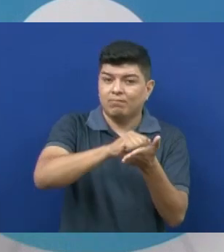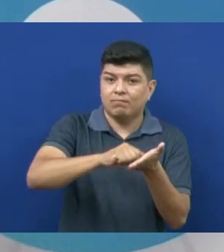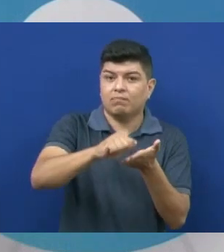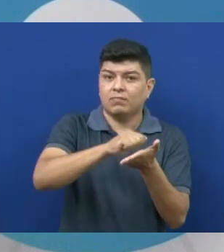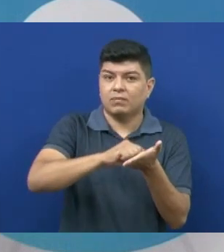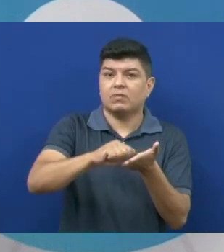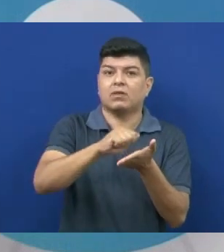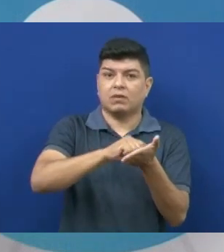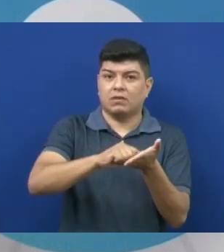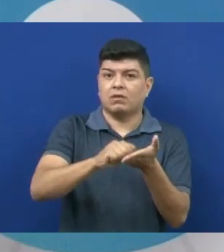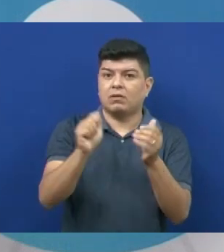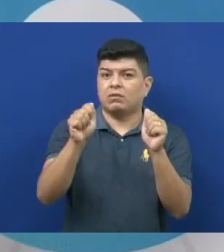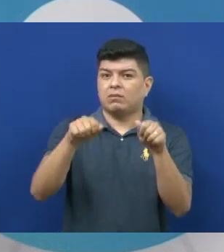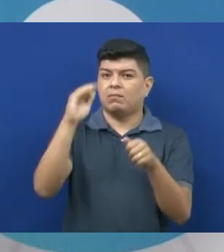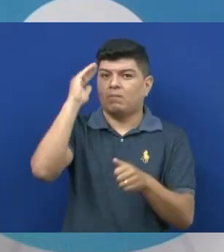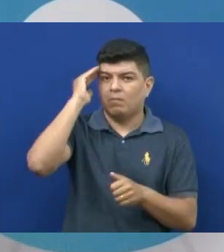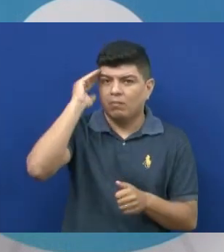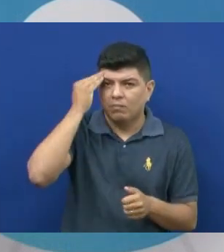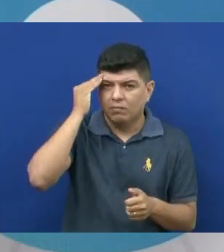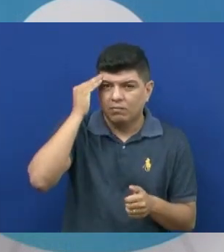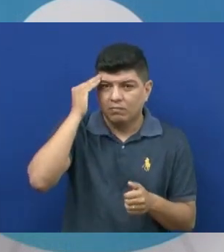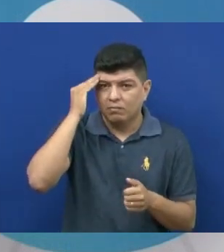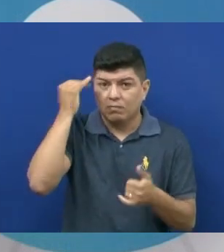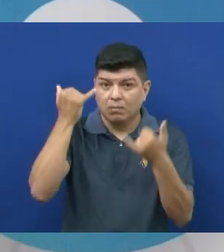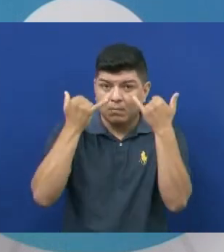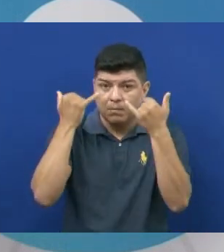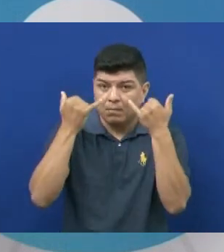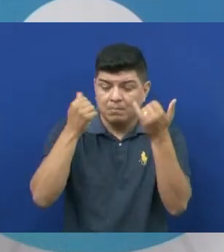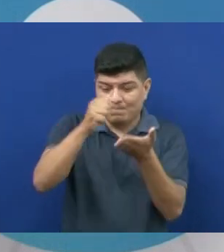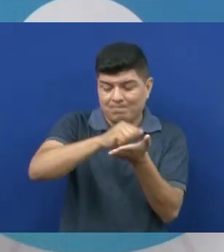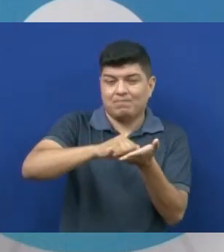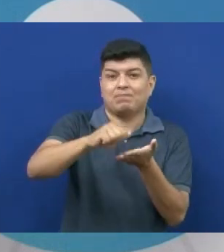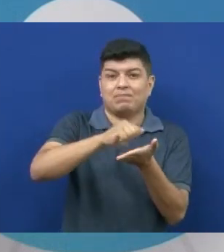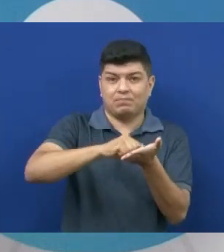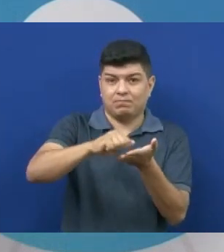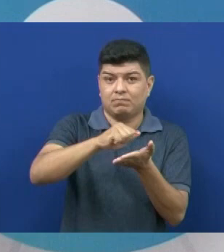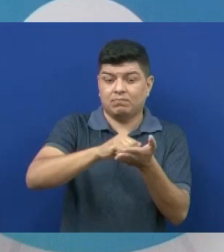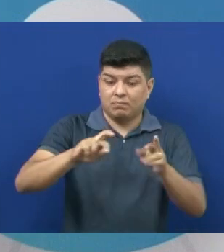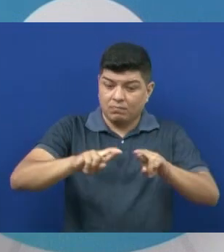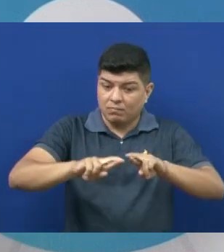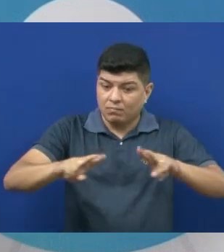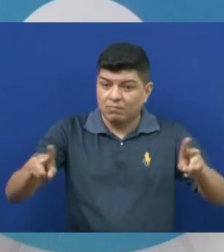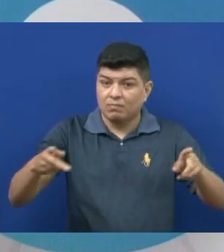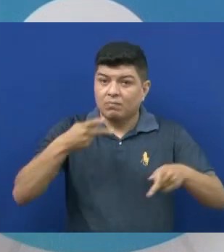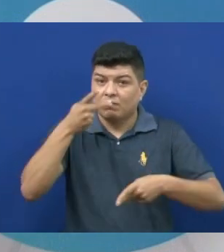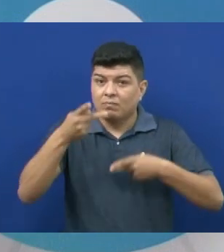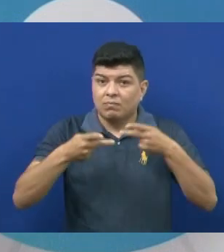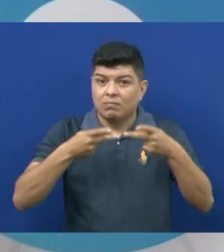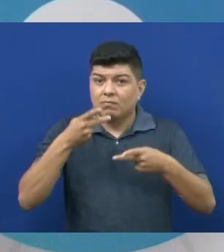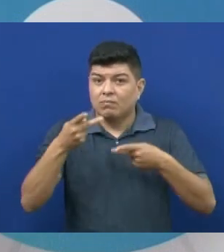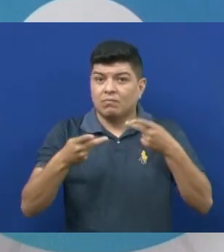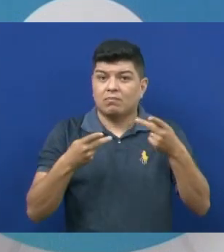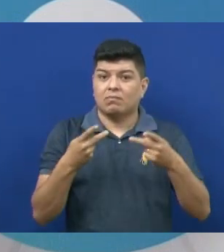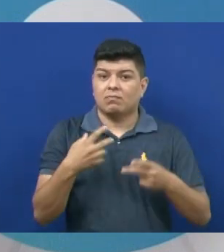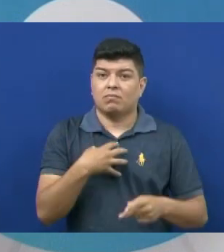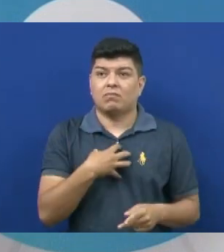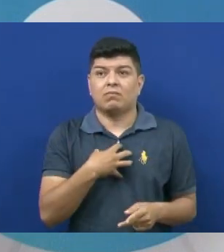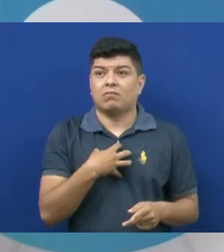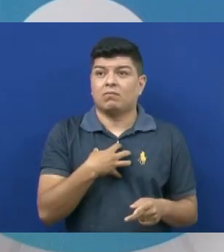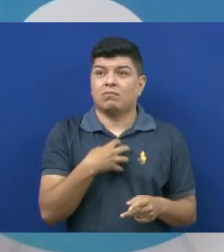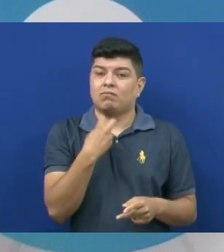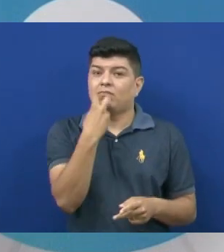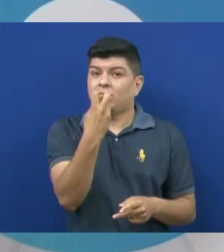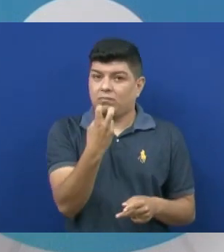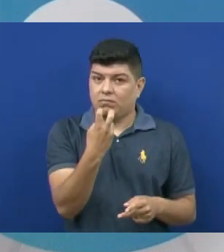ou seja, para que a gente possa compreender a mensagem da língua escrita, porque diferente da fala, nós não temos recursos como gestos e entonação da voz,